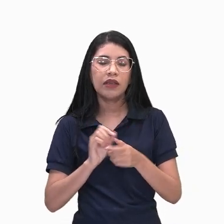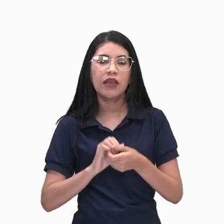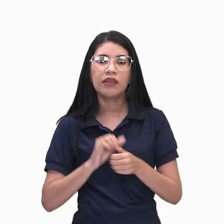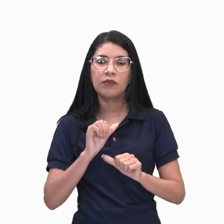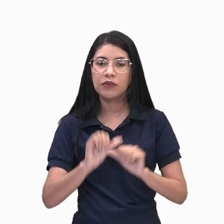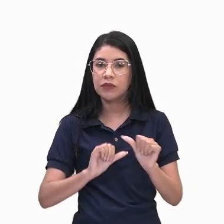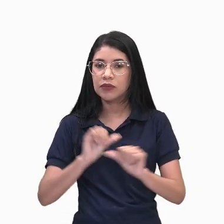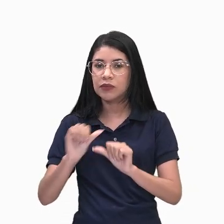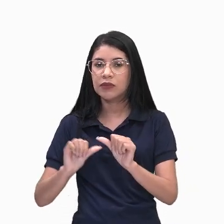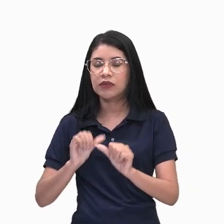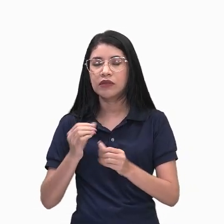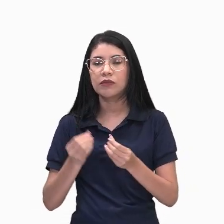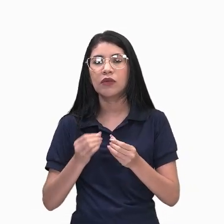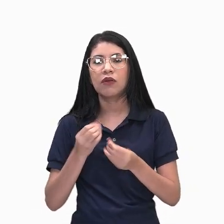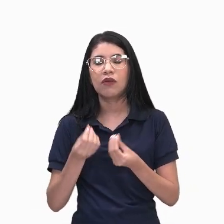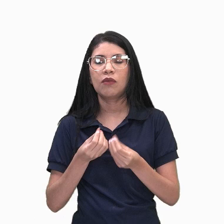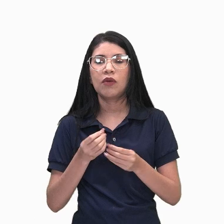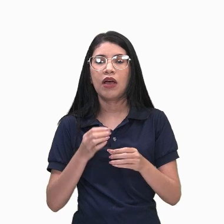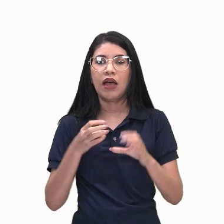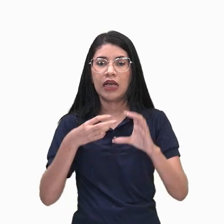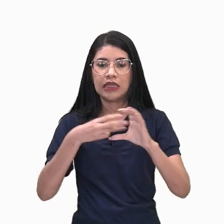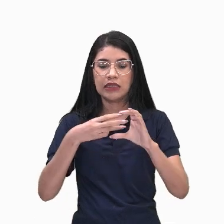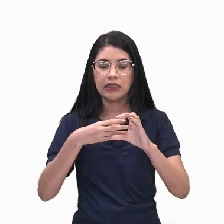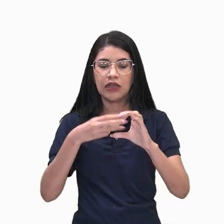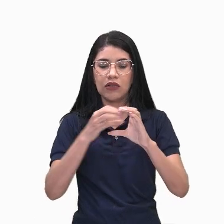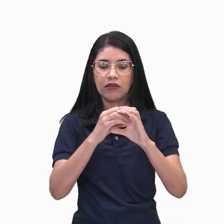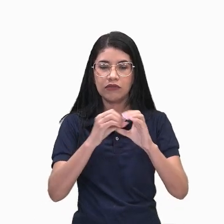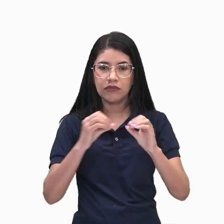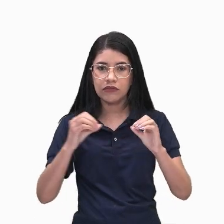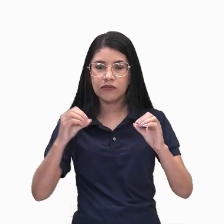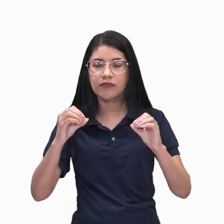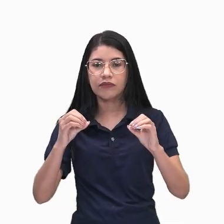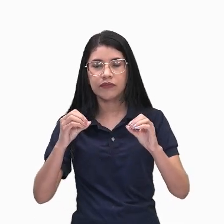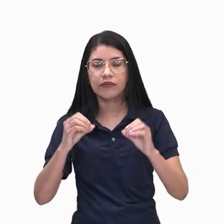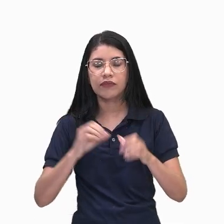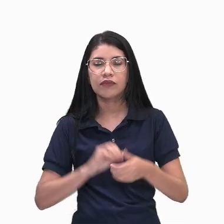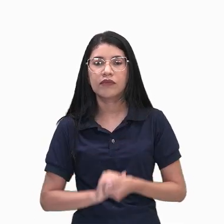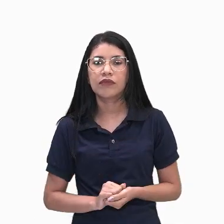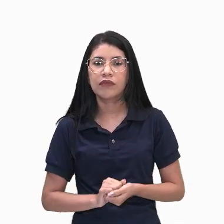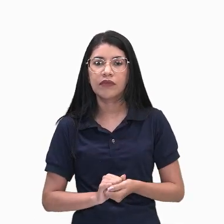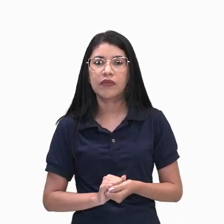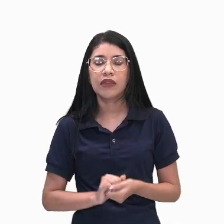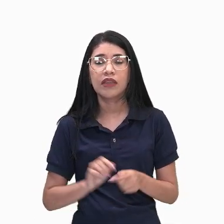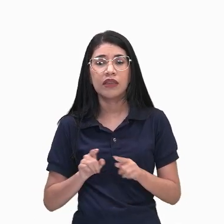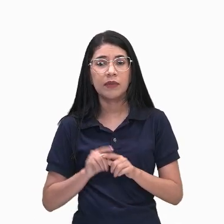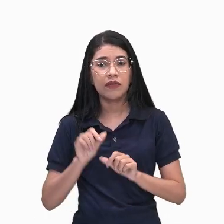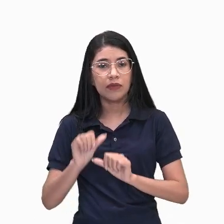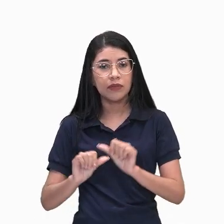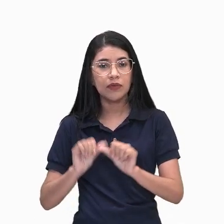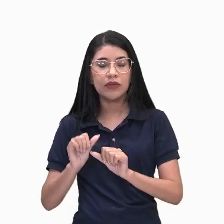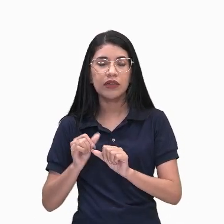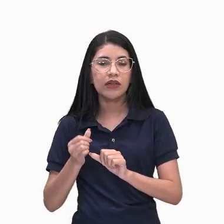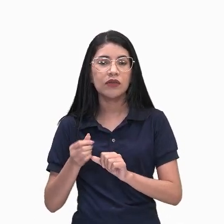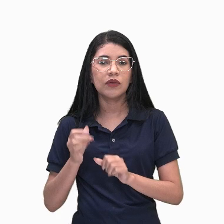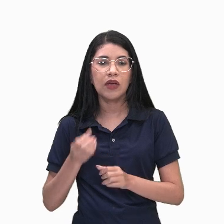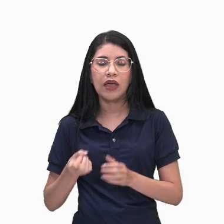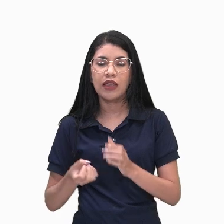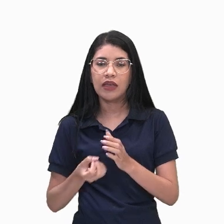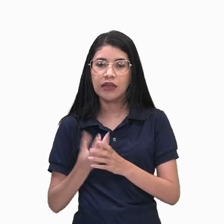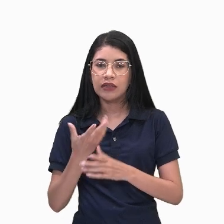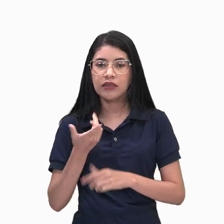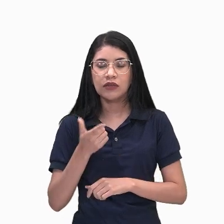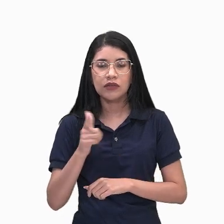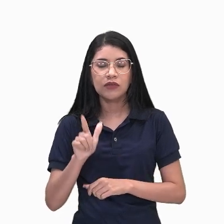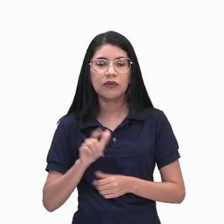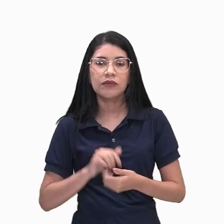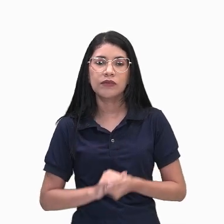renovação através da divisão celular, que é a mitose, e elas vão se regenerando, como na pele. O